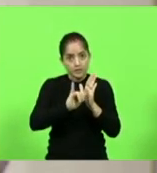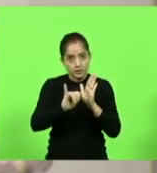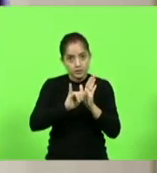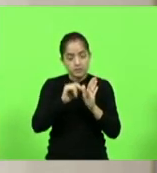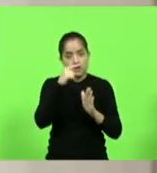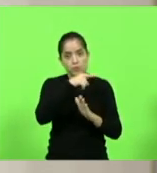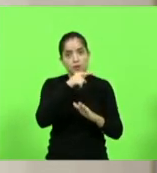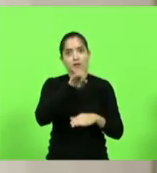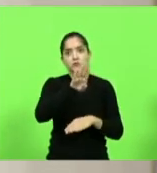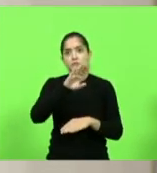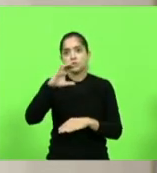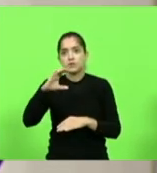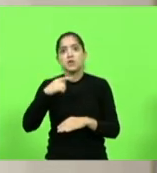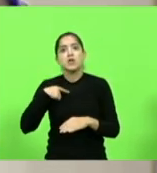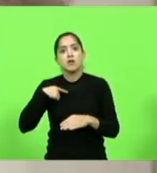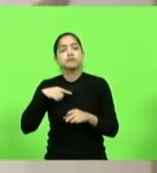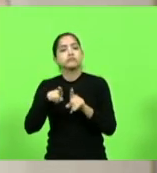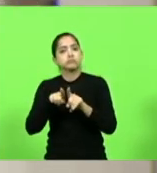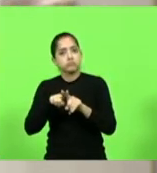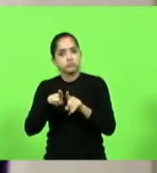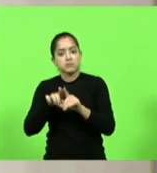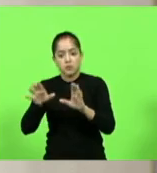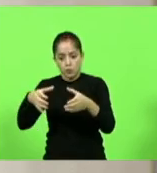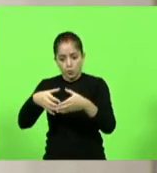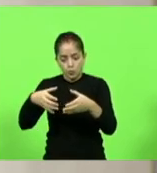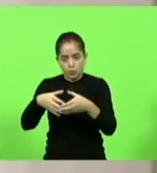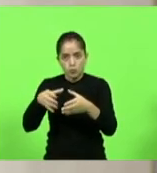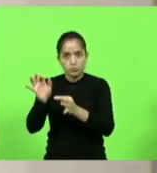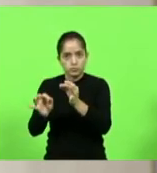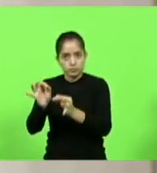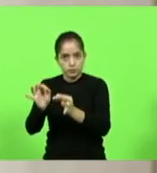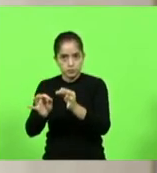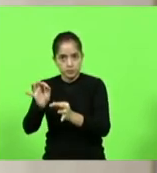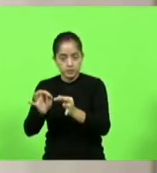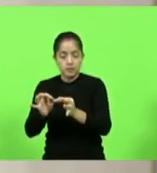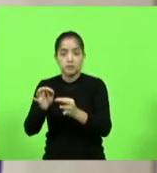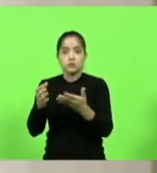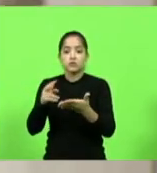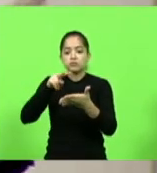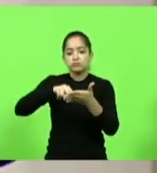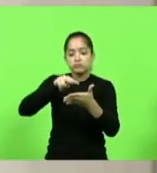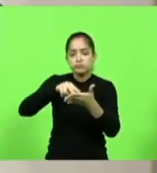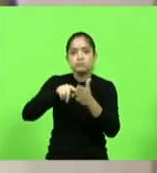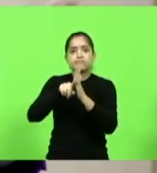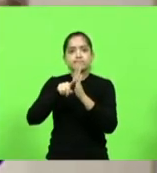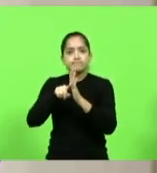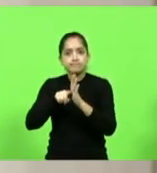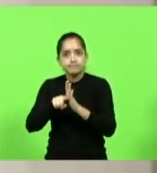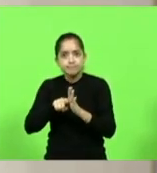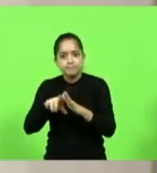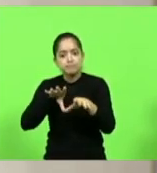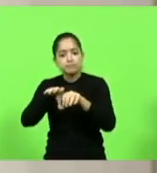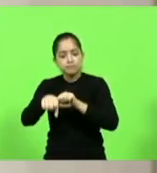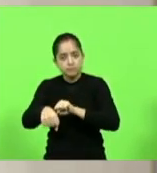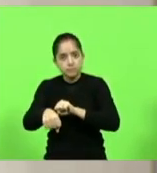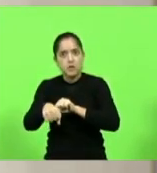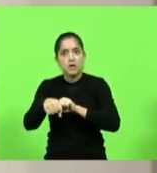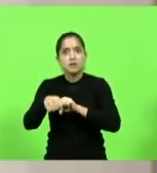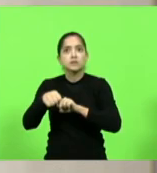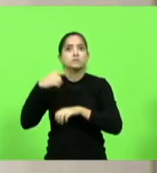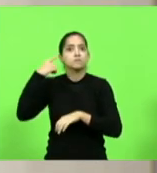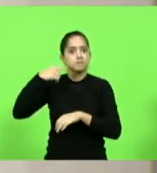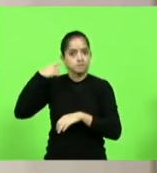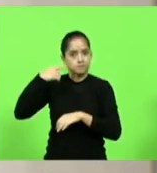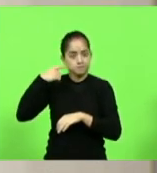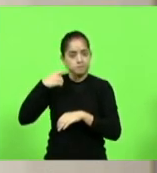Camboriú, eu fiz o mesmo com a minha equipe jurídica do gabinete, né, formado em direito, mestre em direito que sou, assim